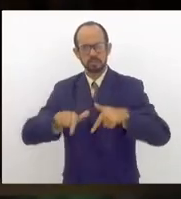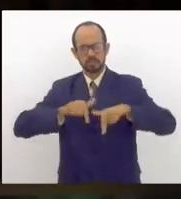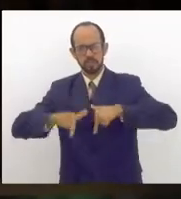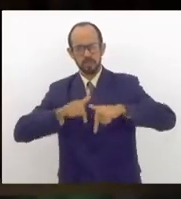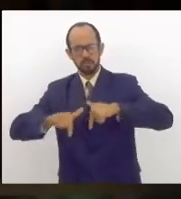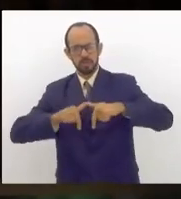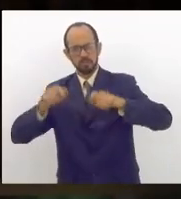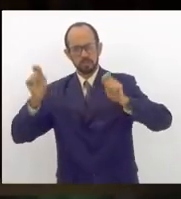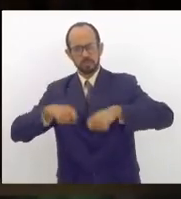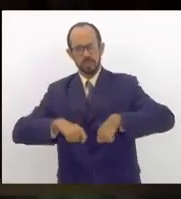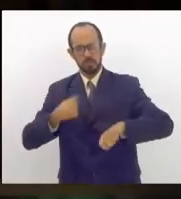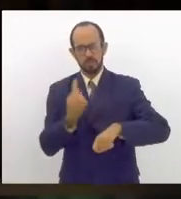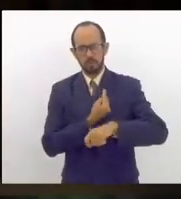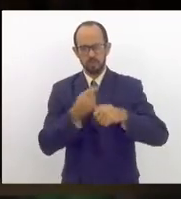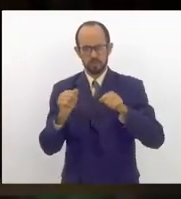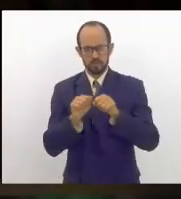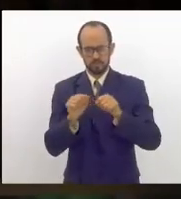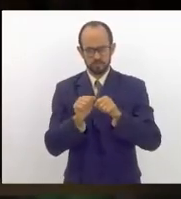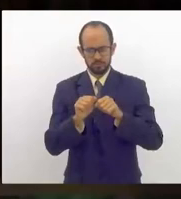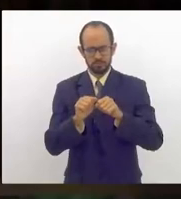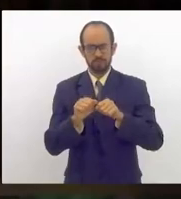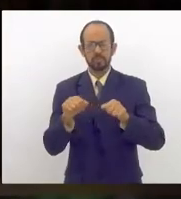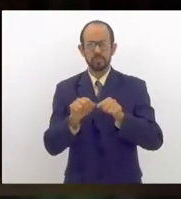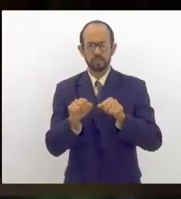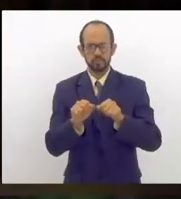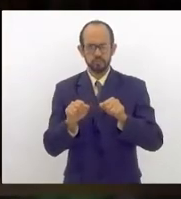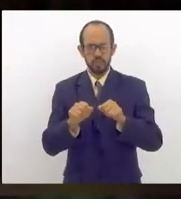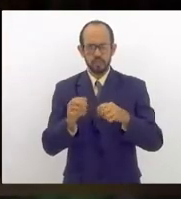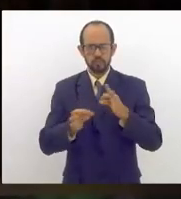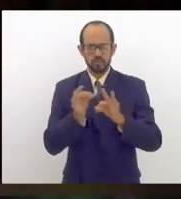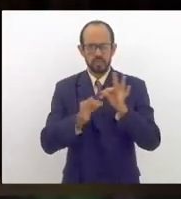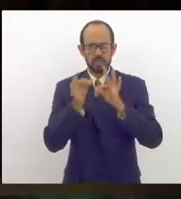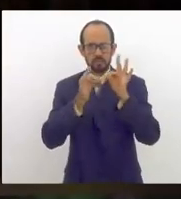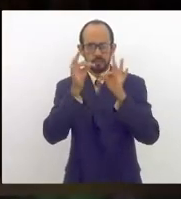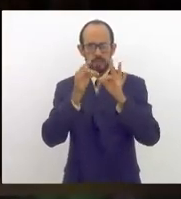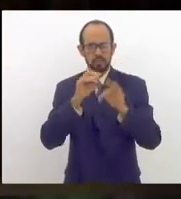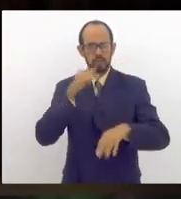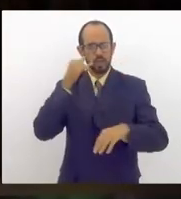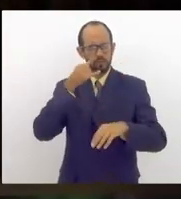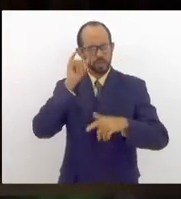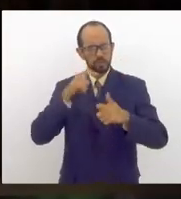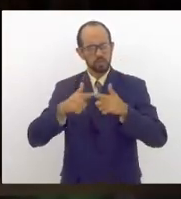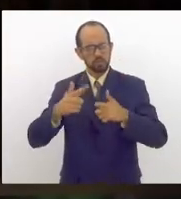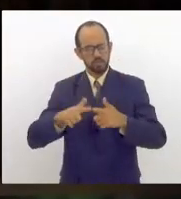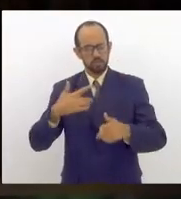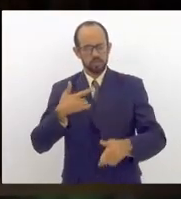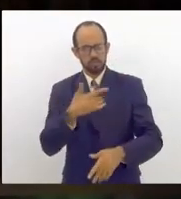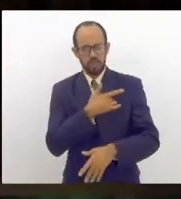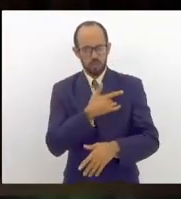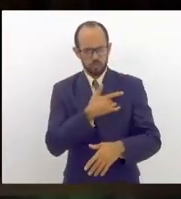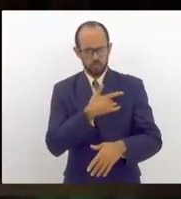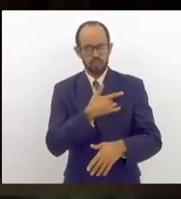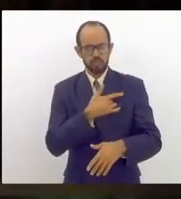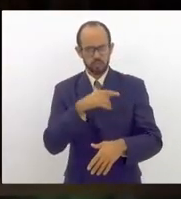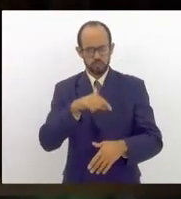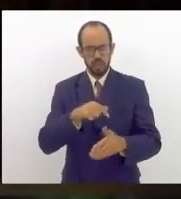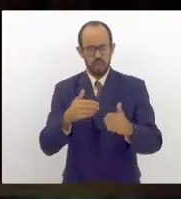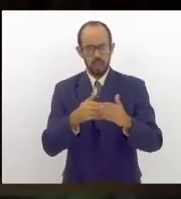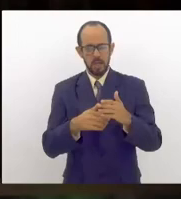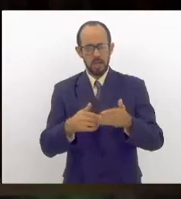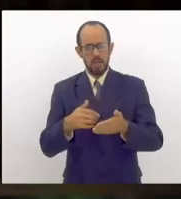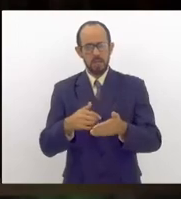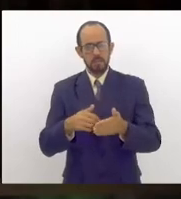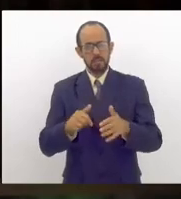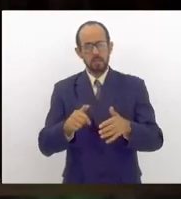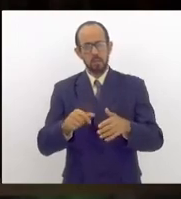podemos fazer porque nós atuamos nos tratamentos nas promoções e nas prevenções de saúde né na baixa na média e na